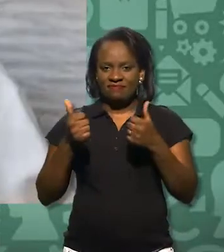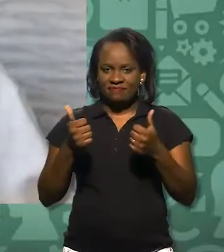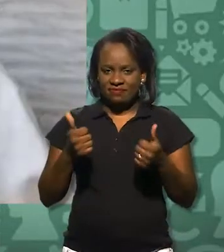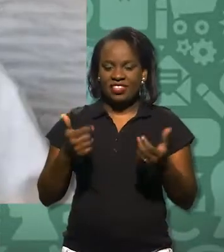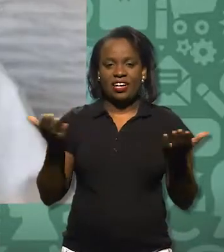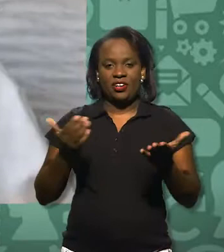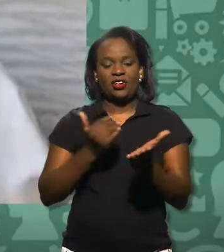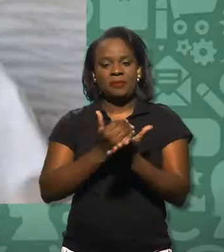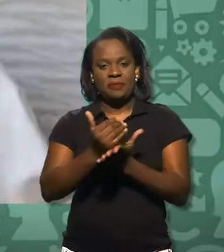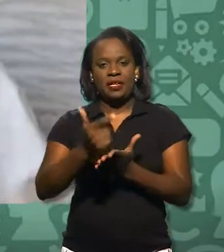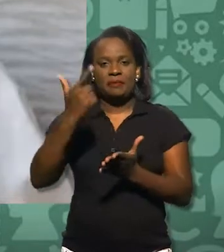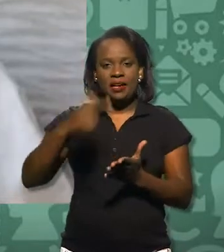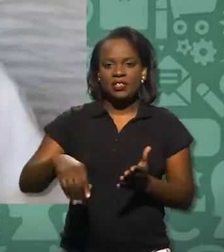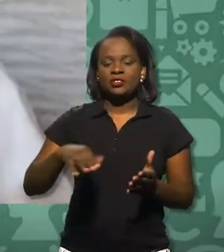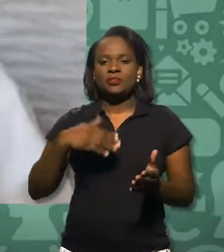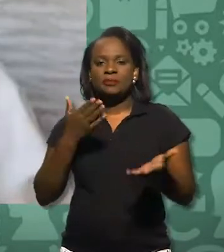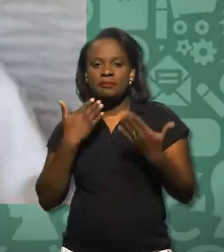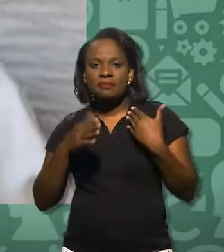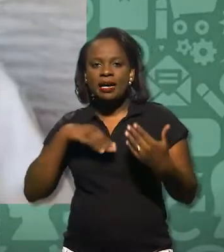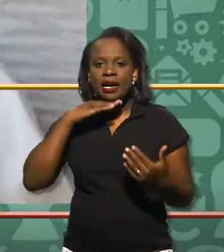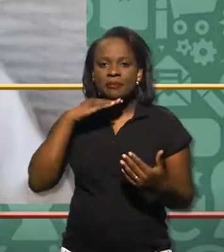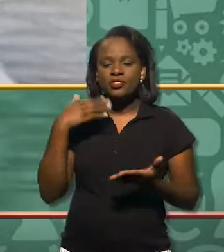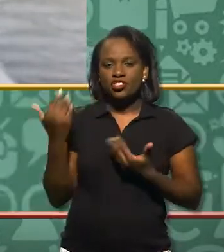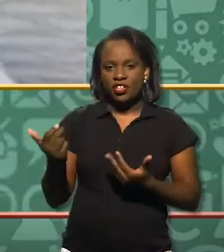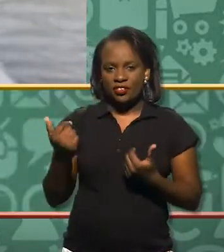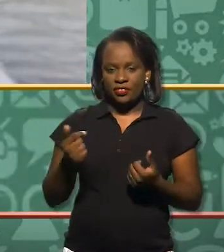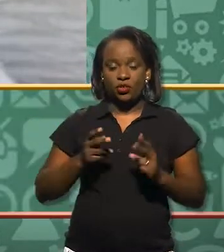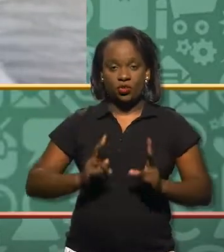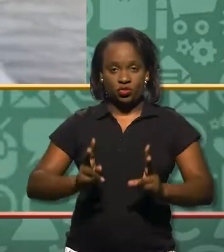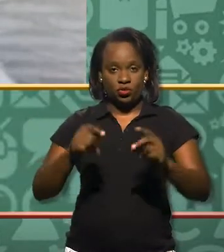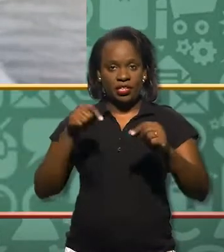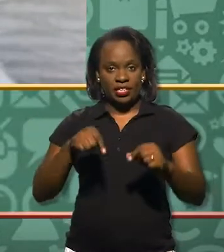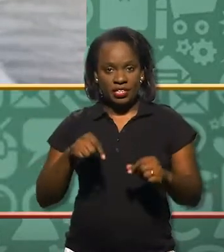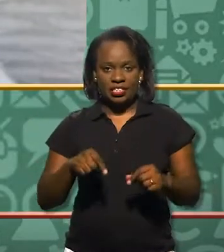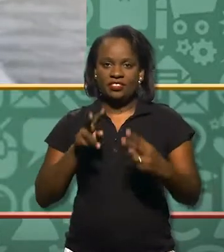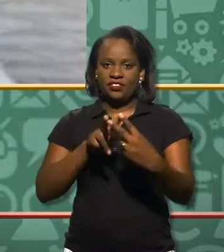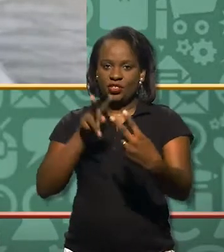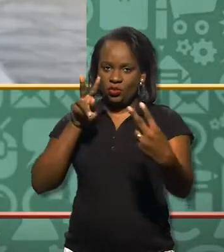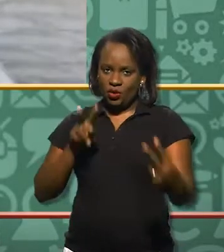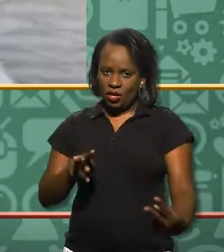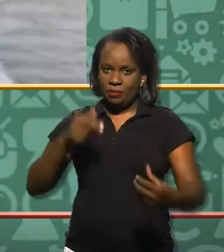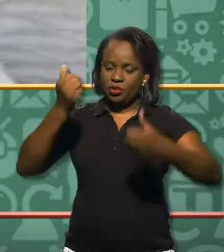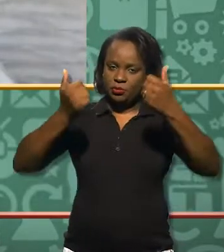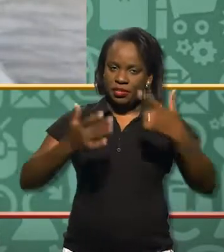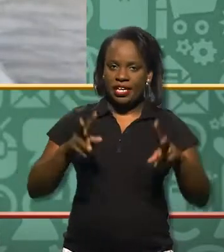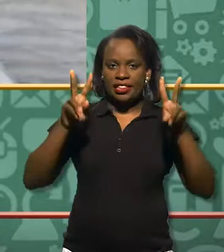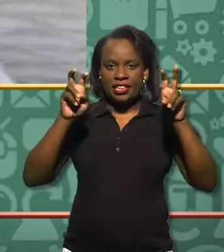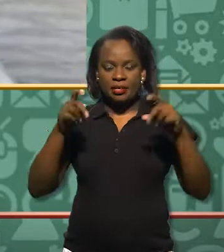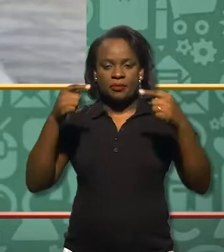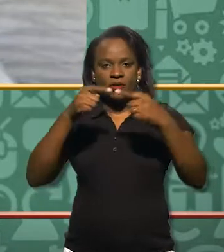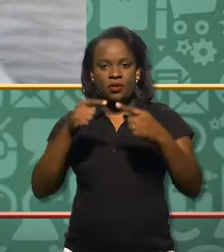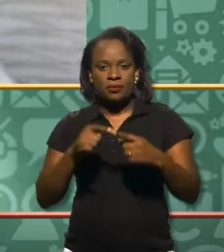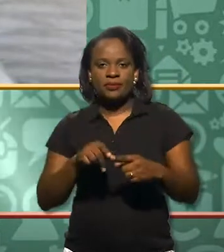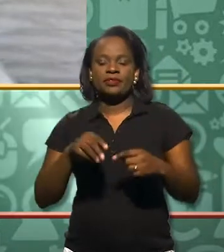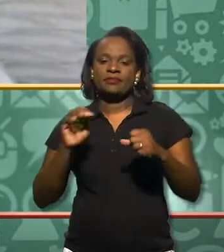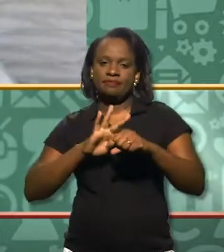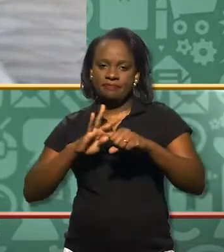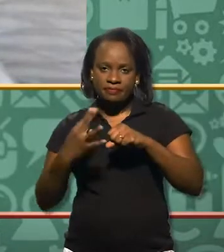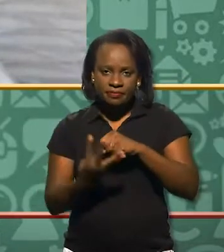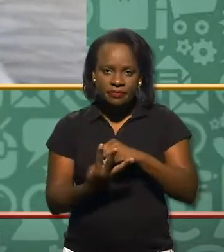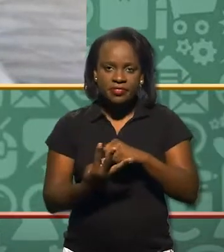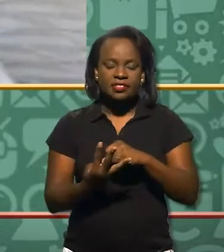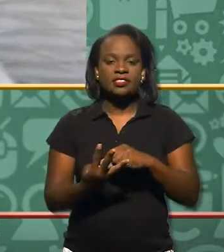Olá, seja bem-vindo. Está no ar mais um Papo de Juventude. Continuamos aqui de forma virtual para tratar de temas ligados ao